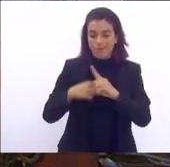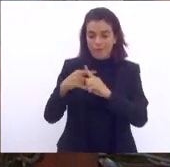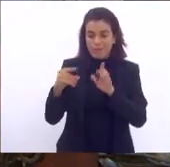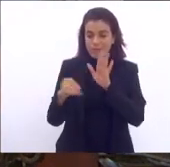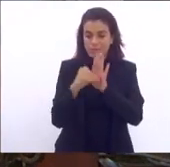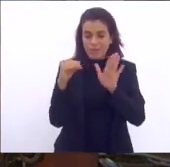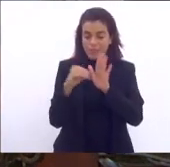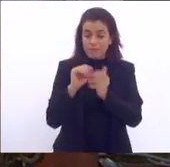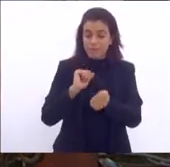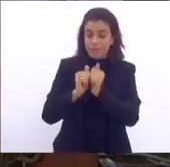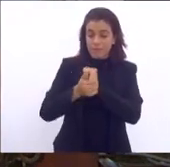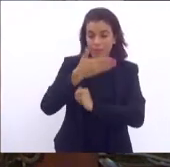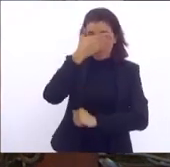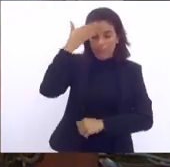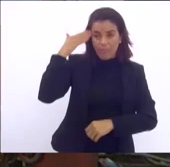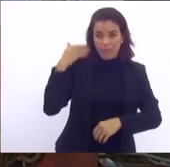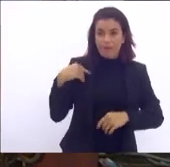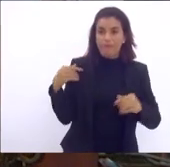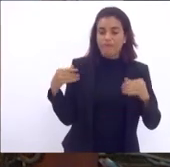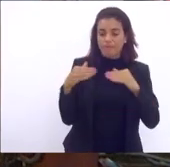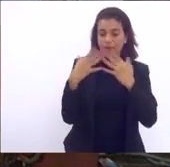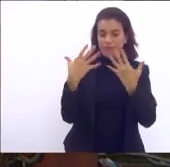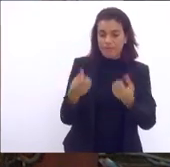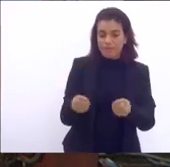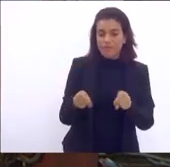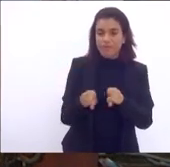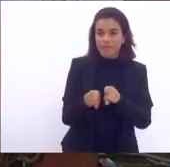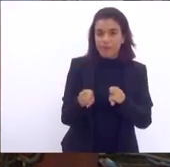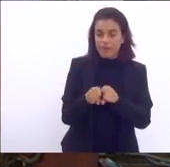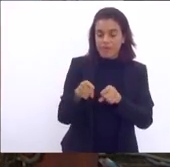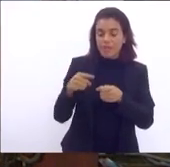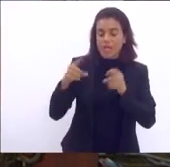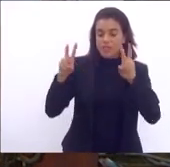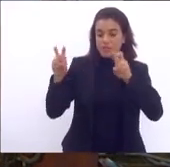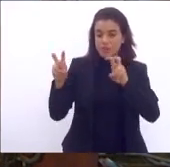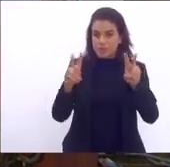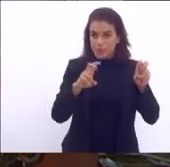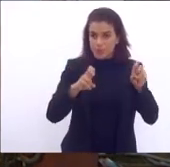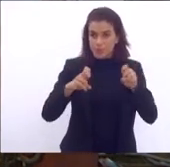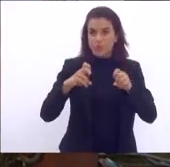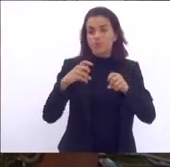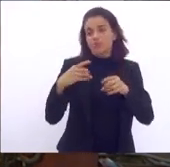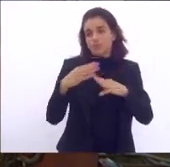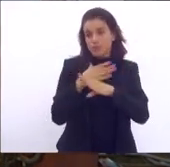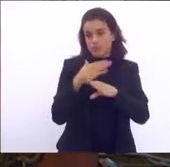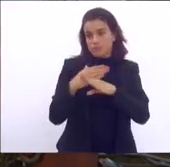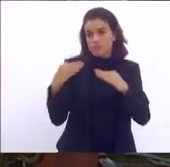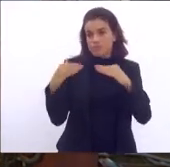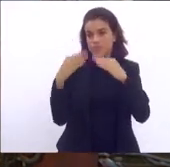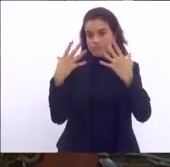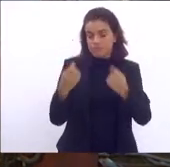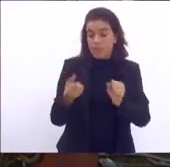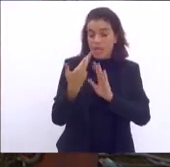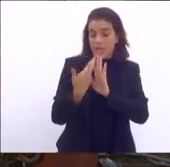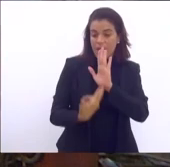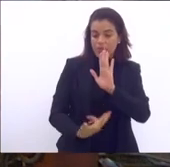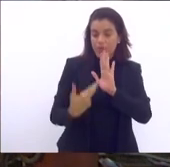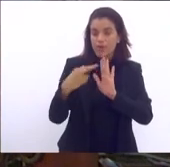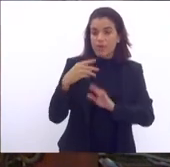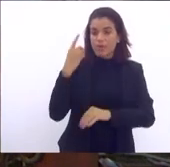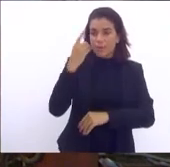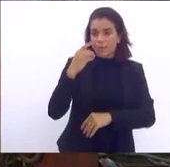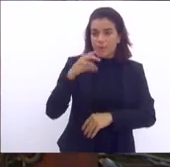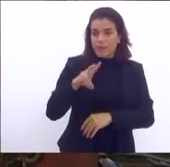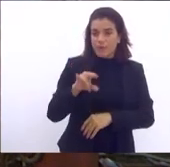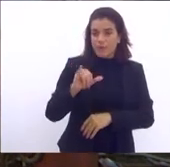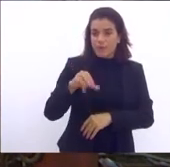favorável e de Assuntos Municipais e de Desenvolvimento Regional favorável. Relatores, deputados Vinícius Cozzolino,